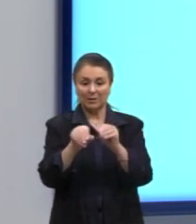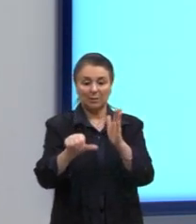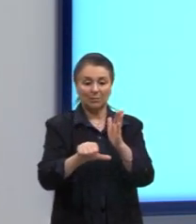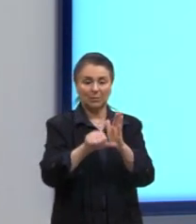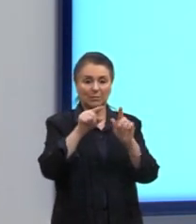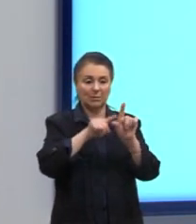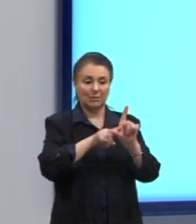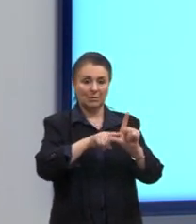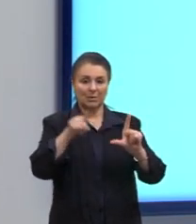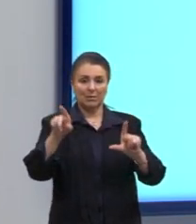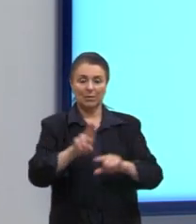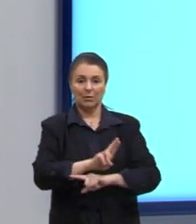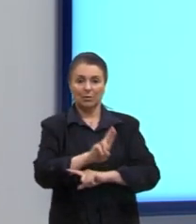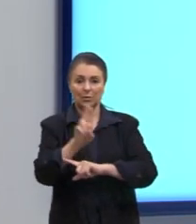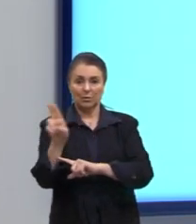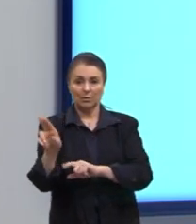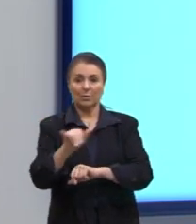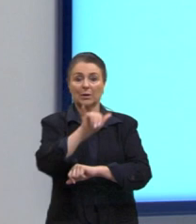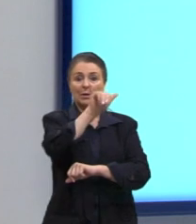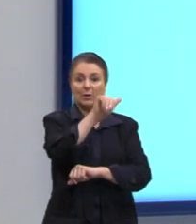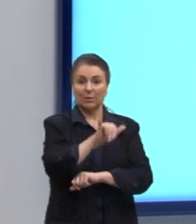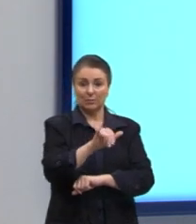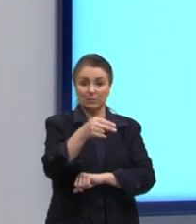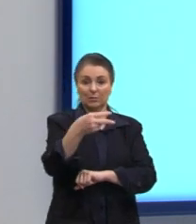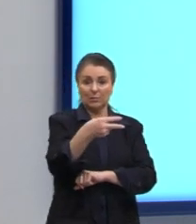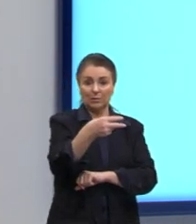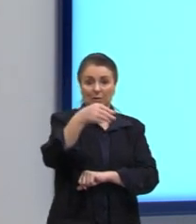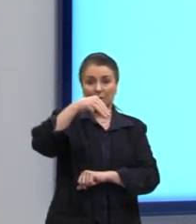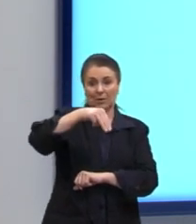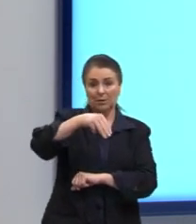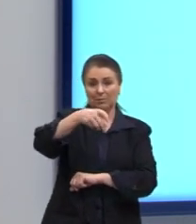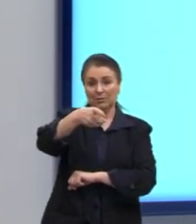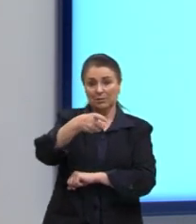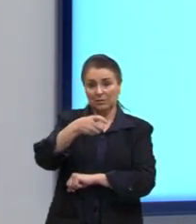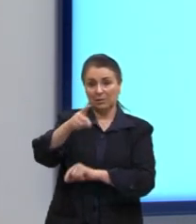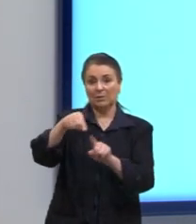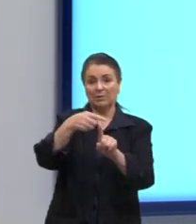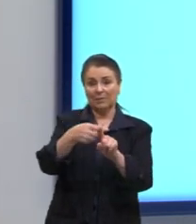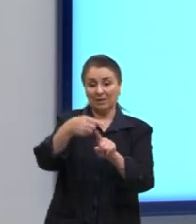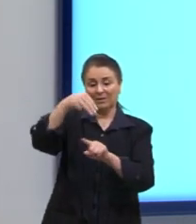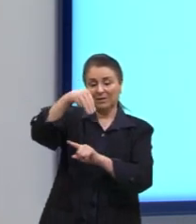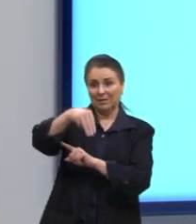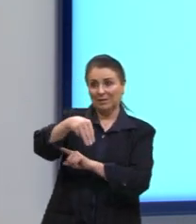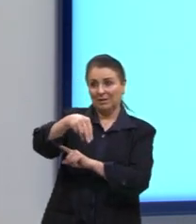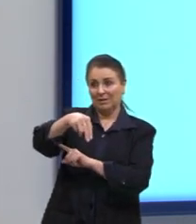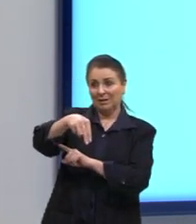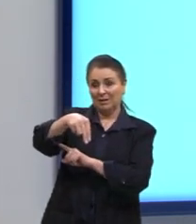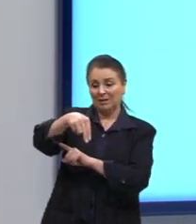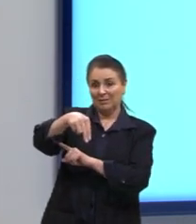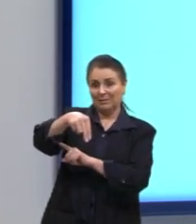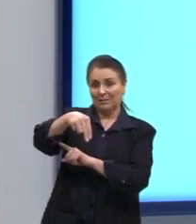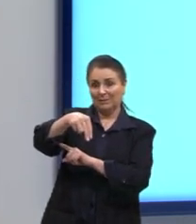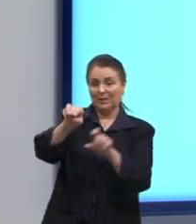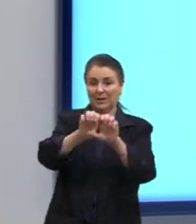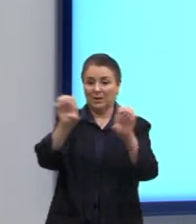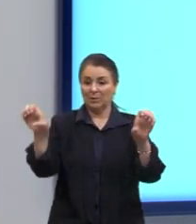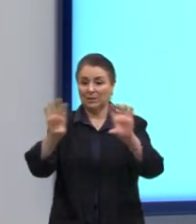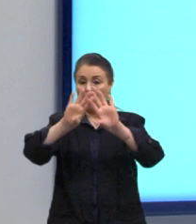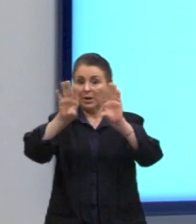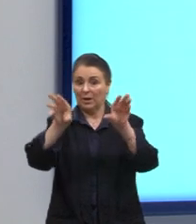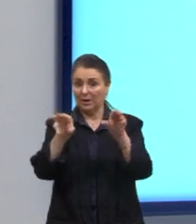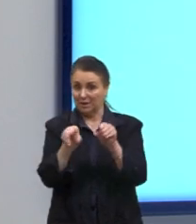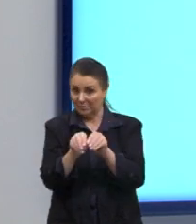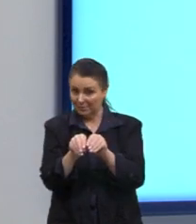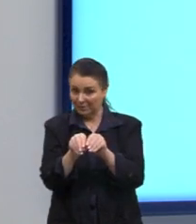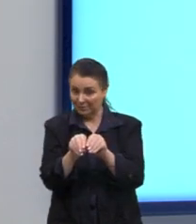nós vamos chamar né y é igual a MX + n seria nossa equação reduzida Mas aqui